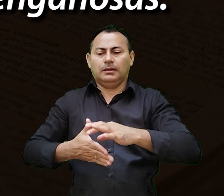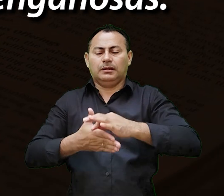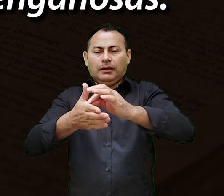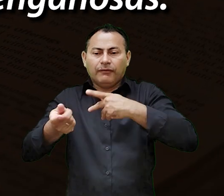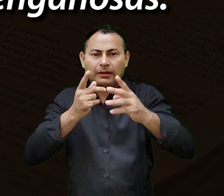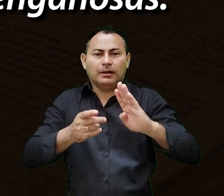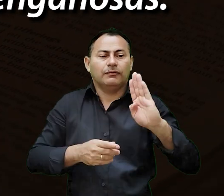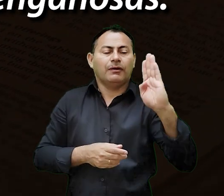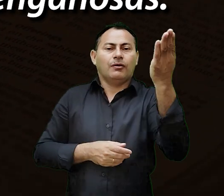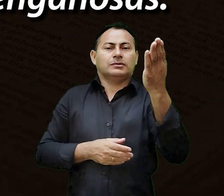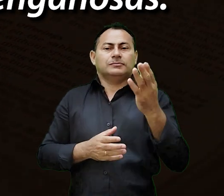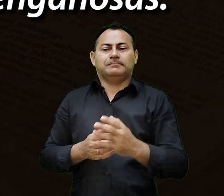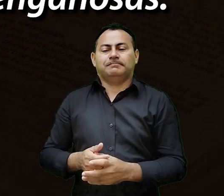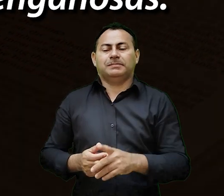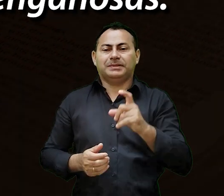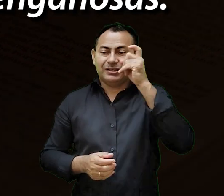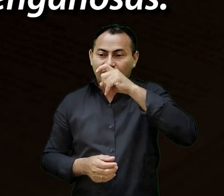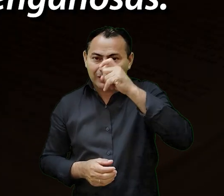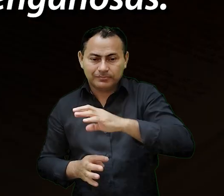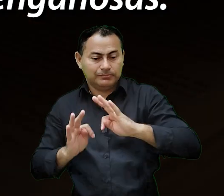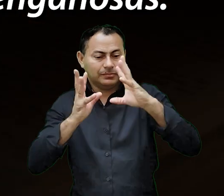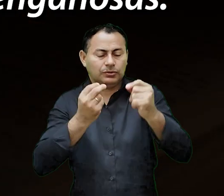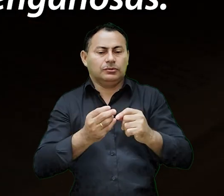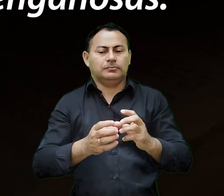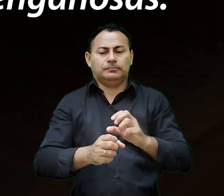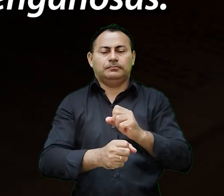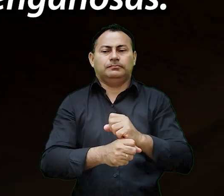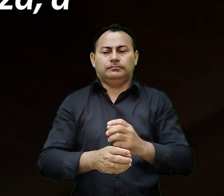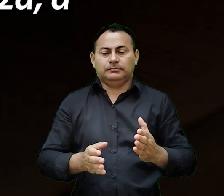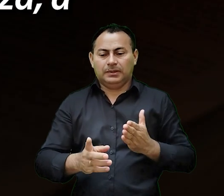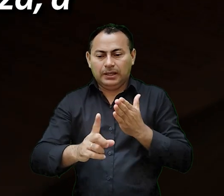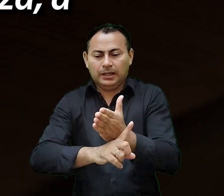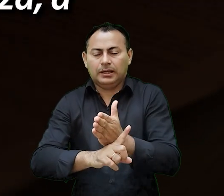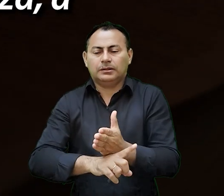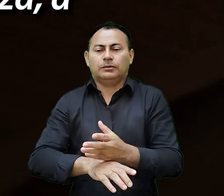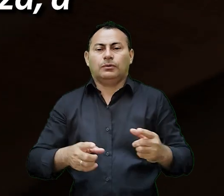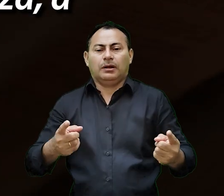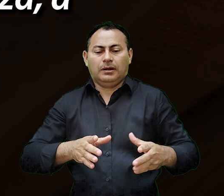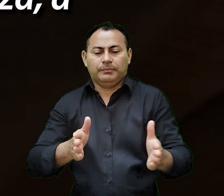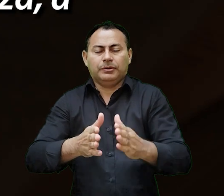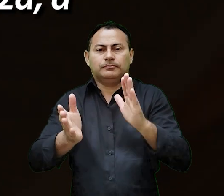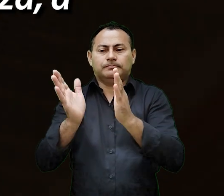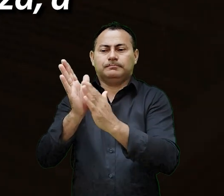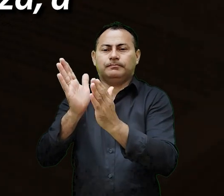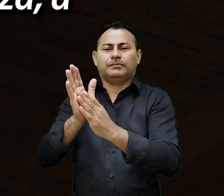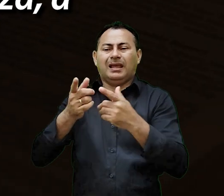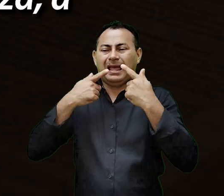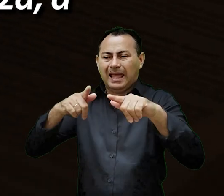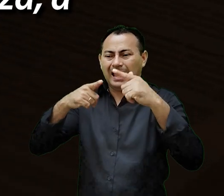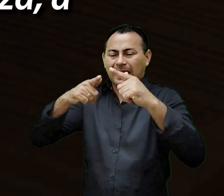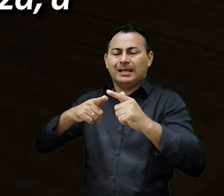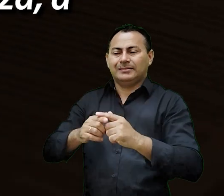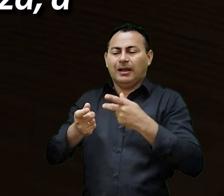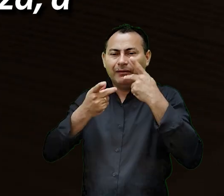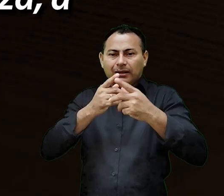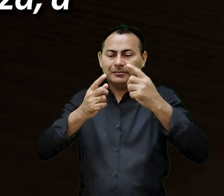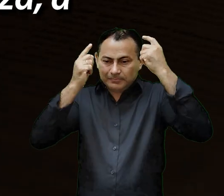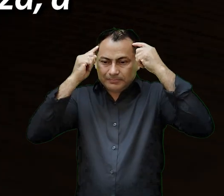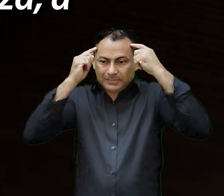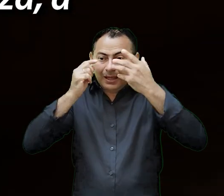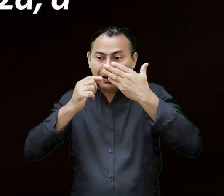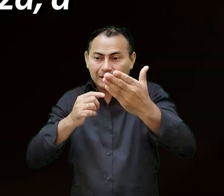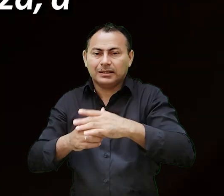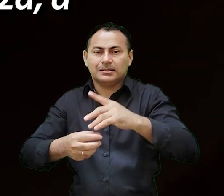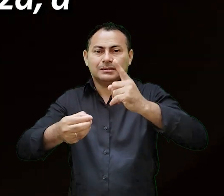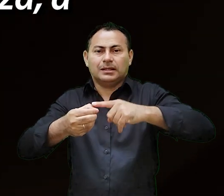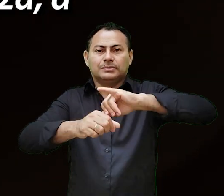lhe deram eram falsas e enganosas. Todos os que cruzam seu caminho batem palmas. Eles zombam e meneiam a